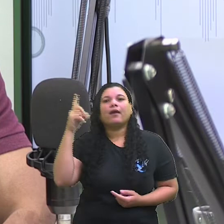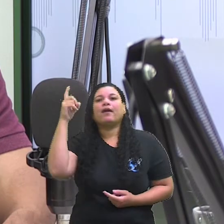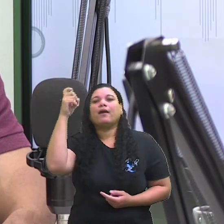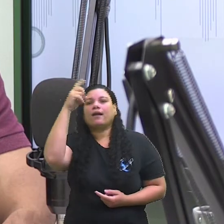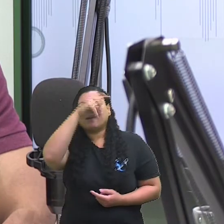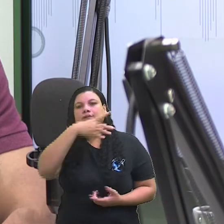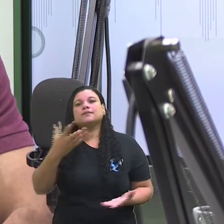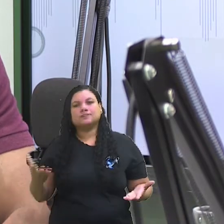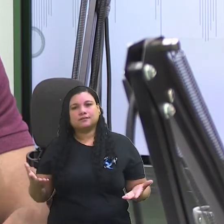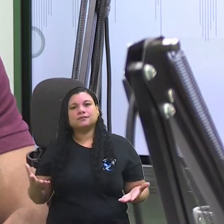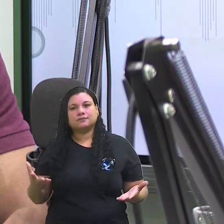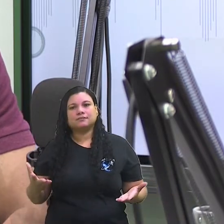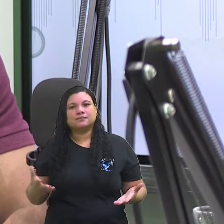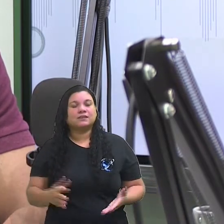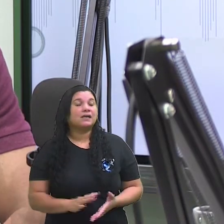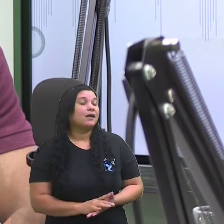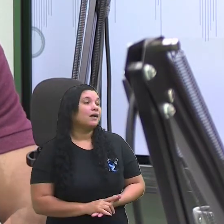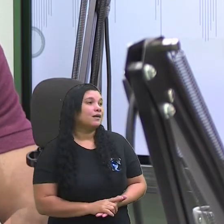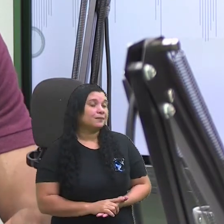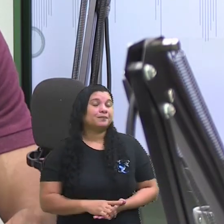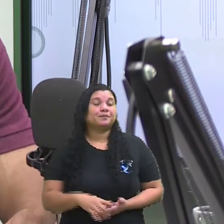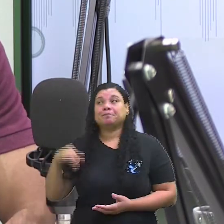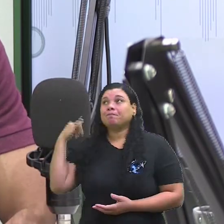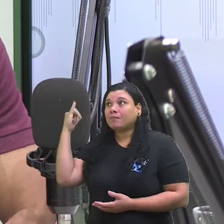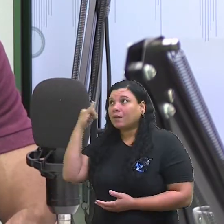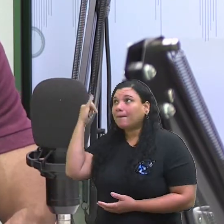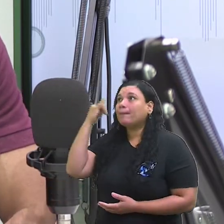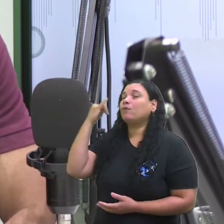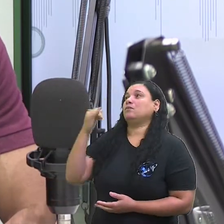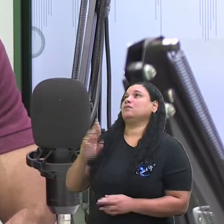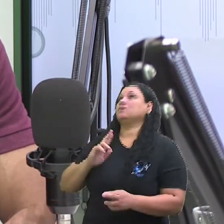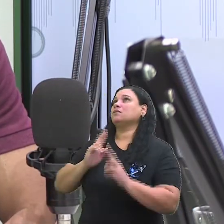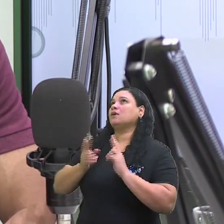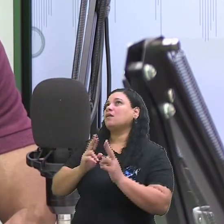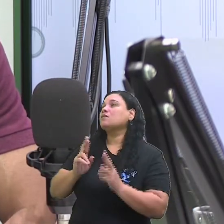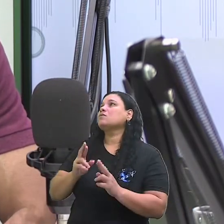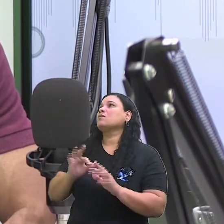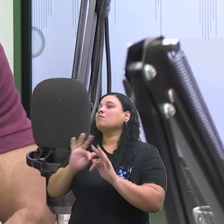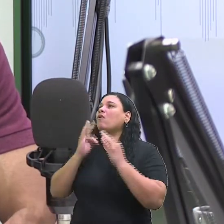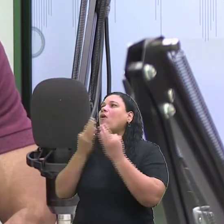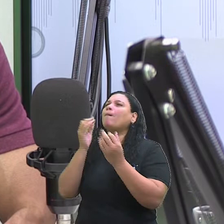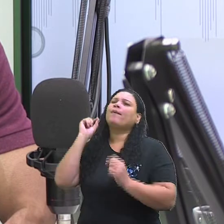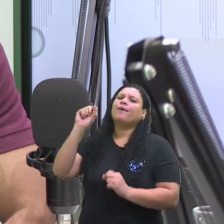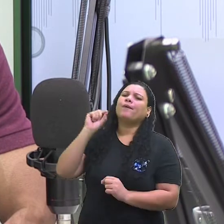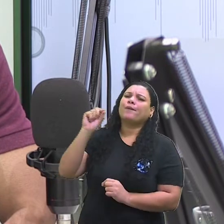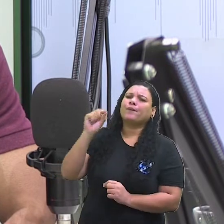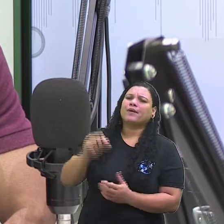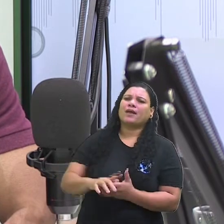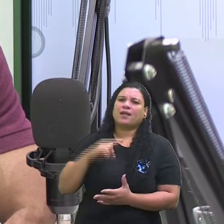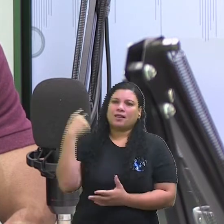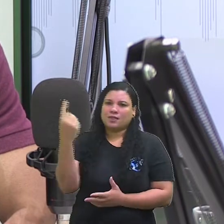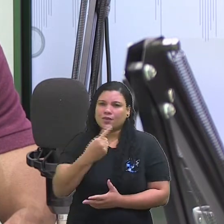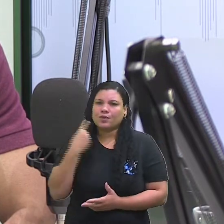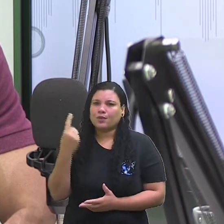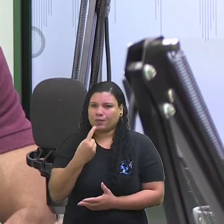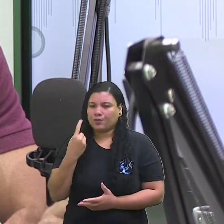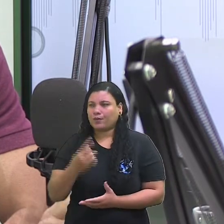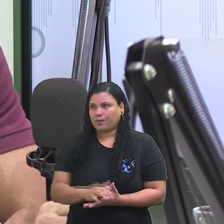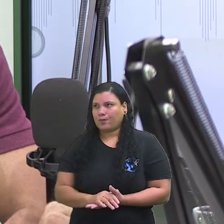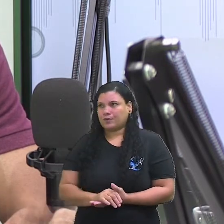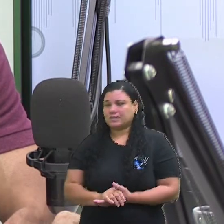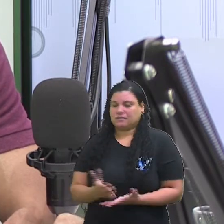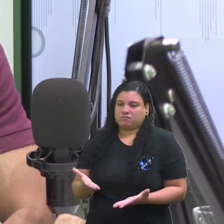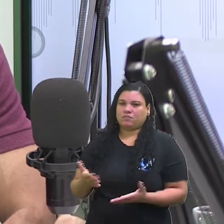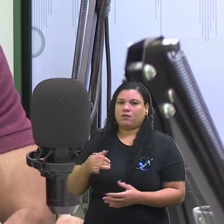de fundamental importância no relacionamento familiar. Veja bem, nós vamos falhar com os nossos